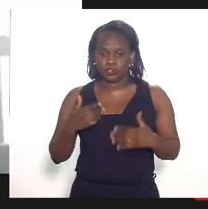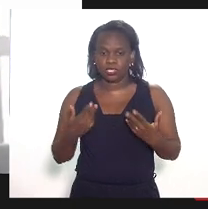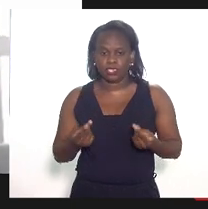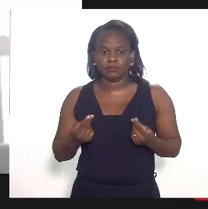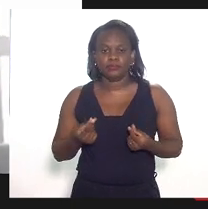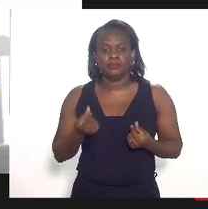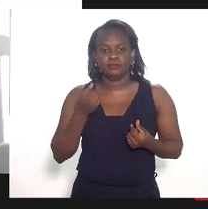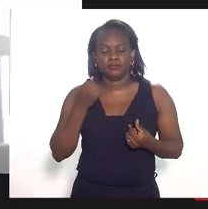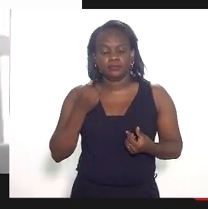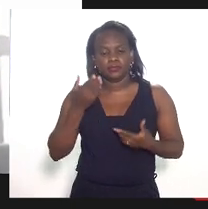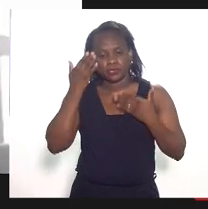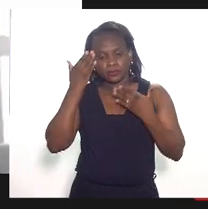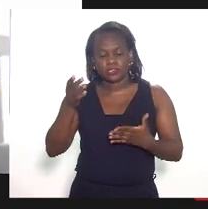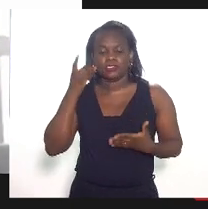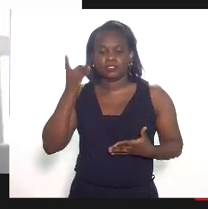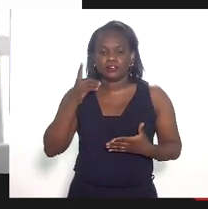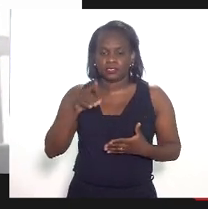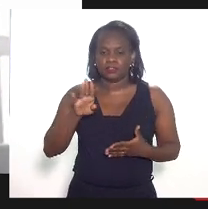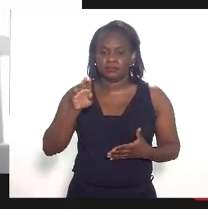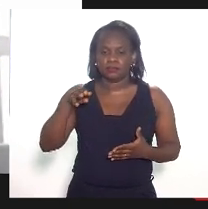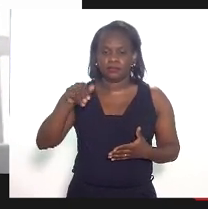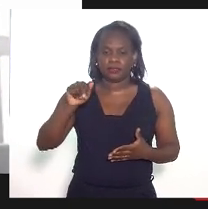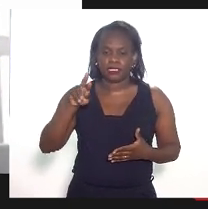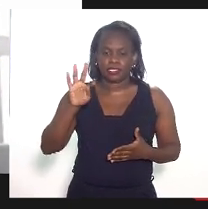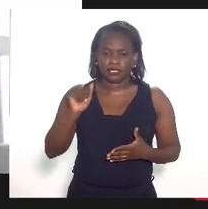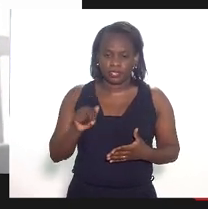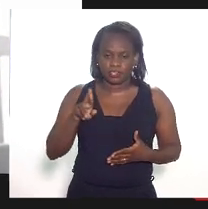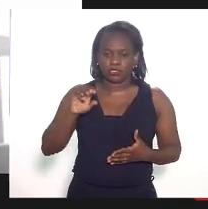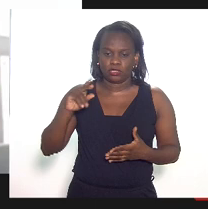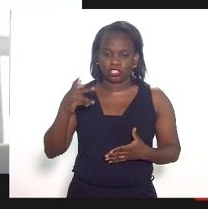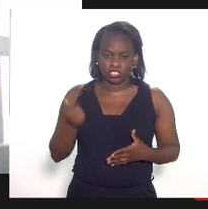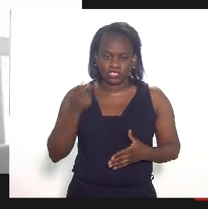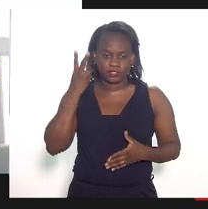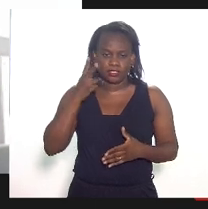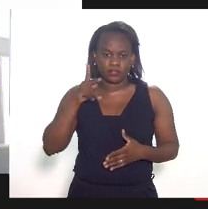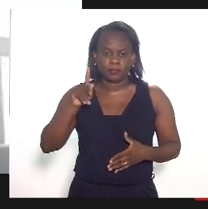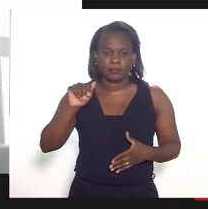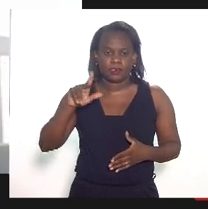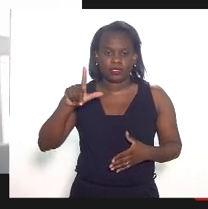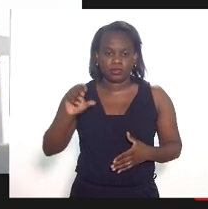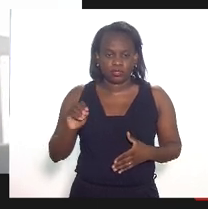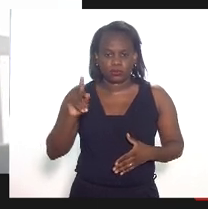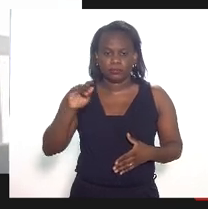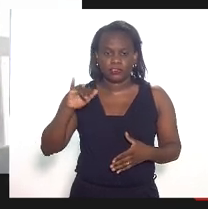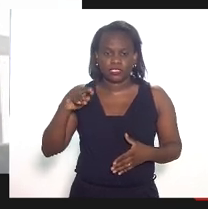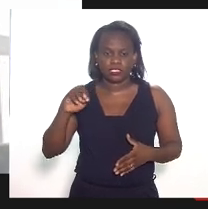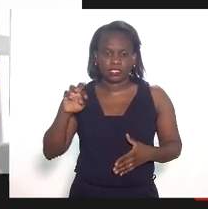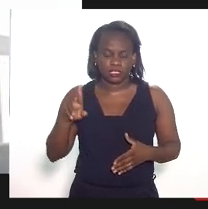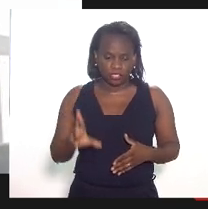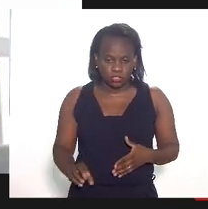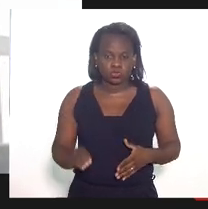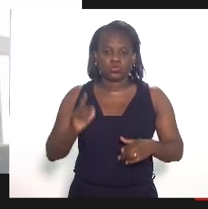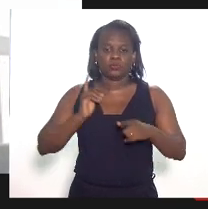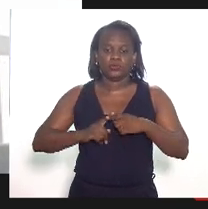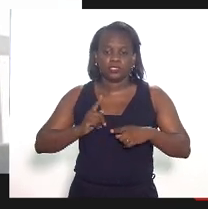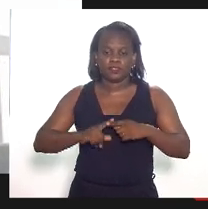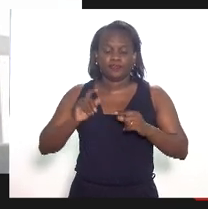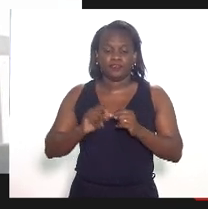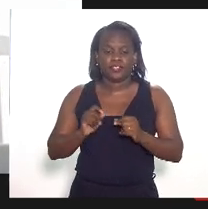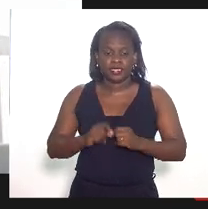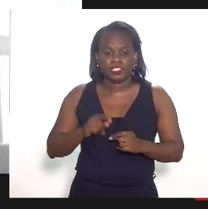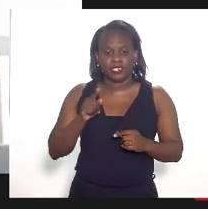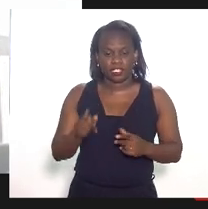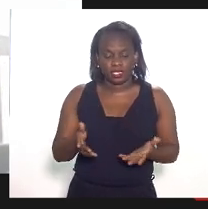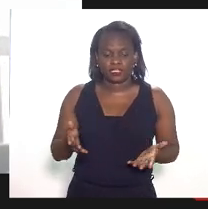muito obrigada à deputada Marta Rocha e ao vereador Paulo Pinheiro por estarem realizando